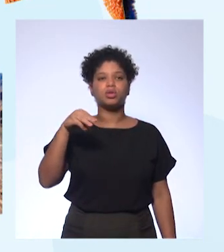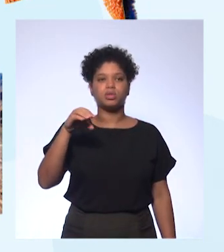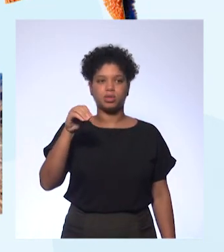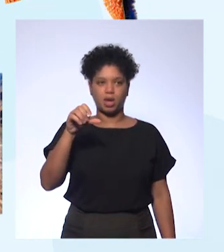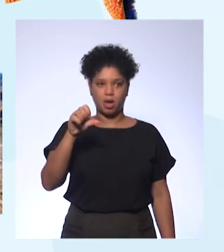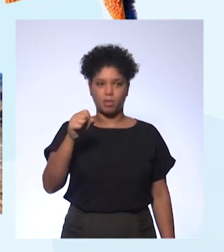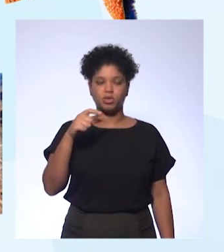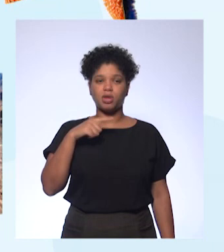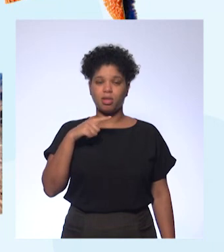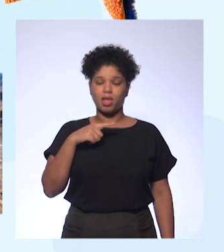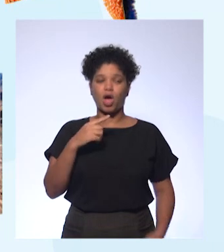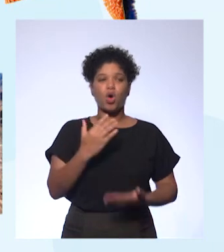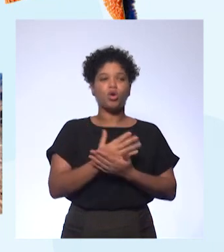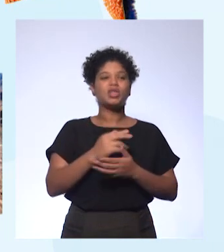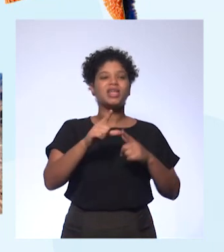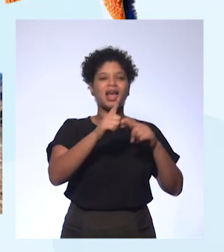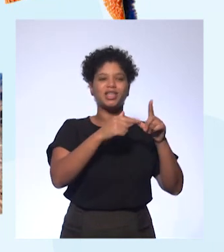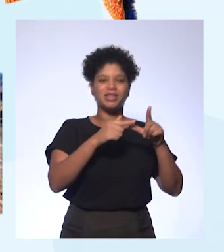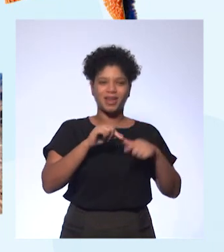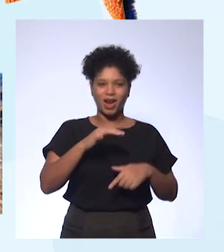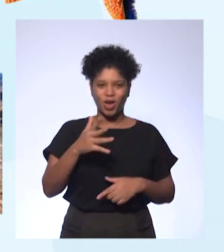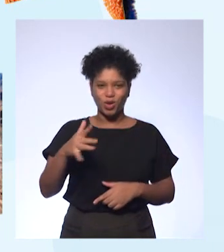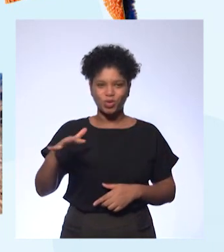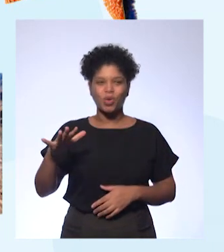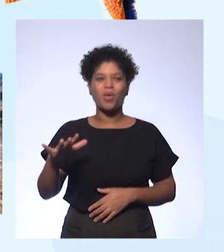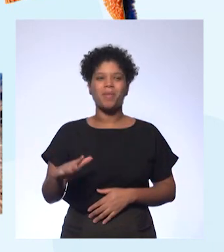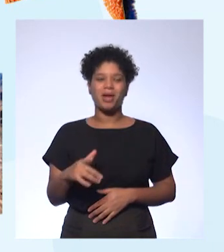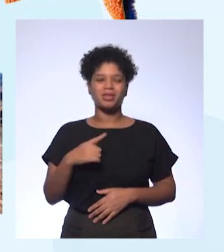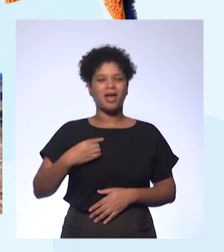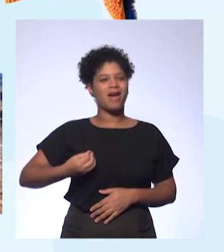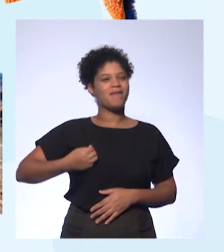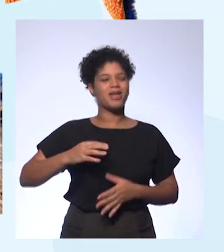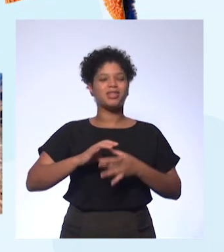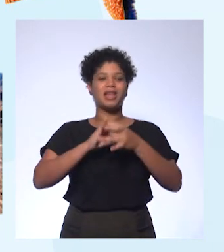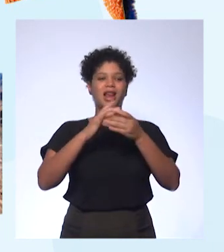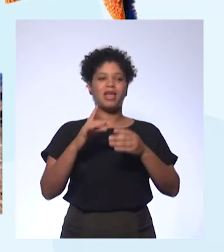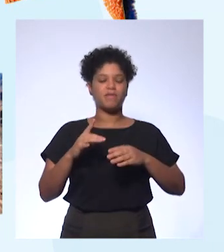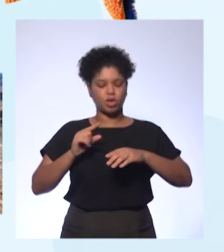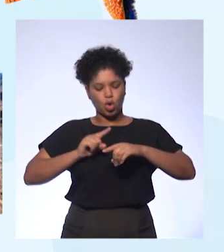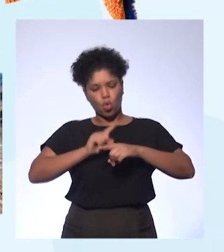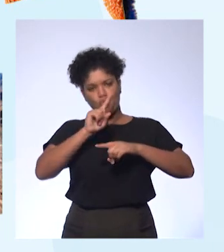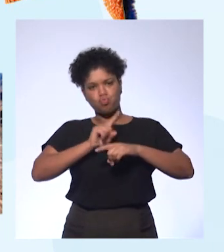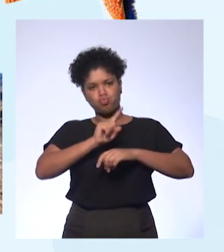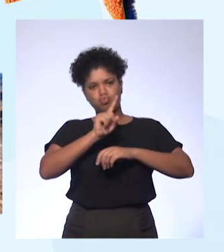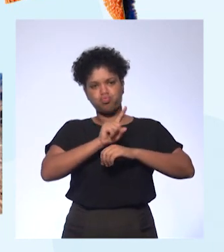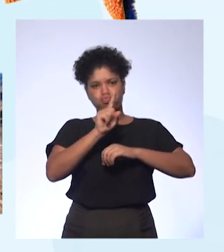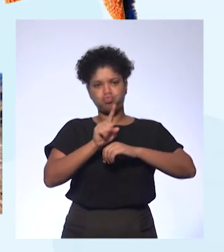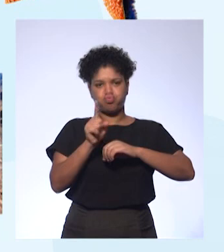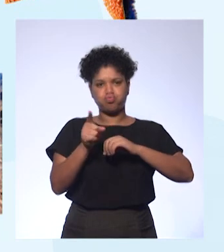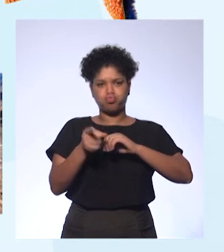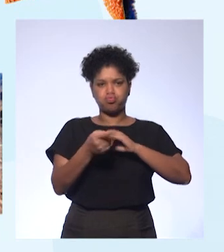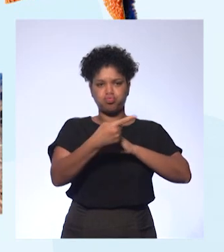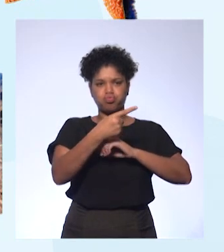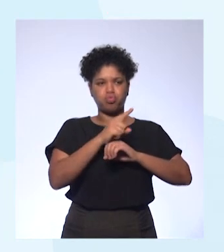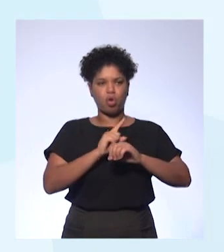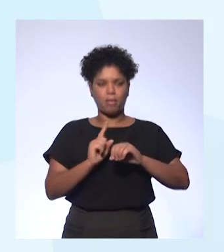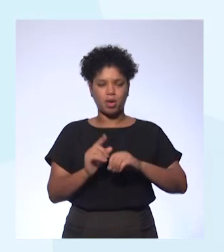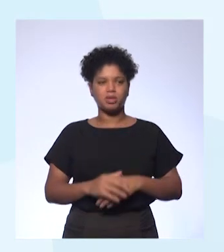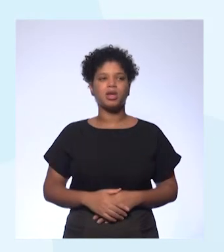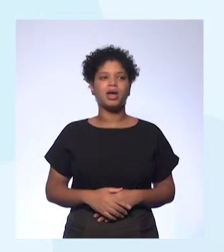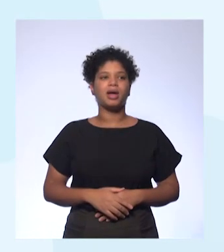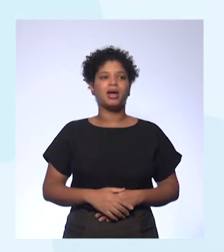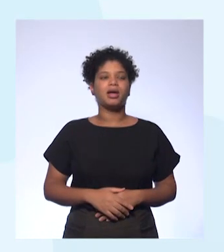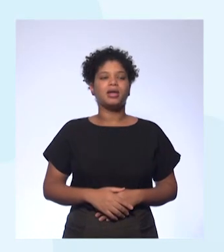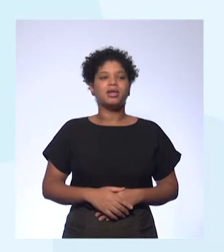como estrela do mar, ouriço do mar. E eles vão apresentar espinhos ao redor do corpo e endoesqueleto calcáreo,